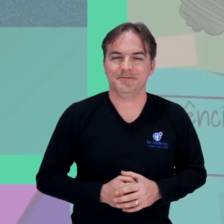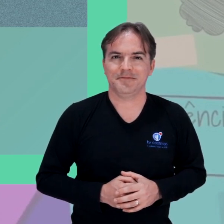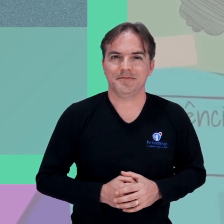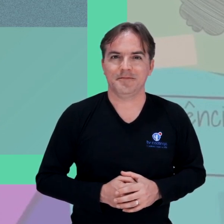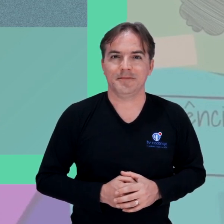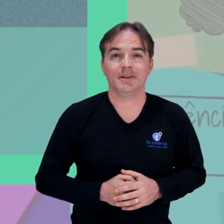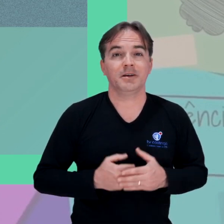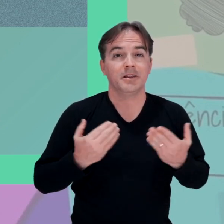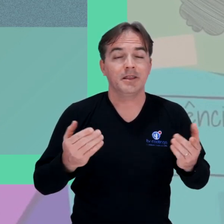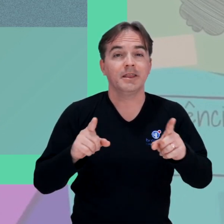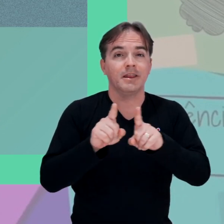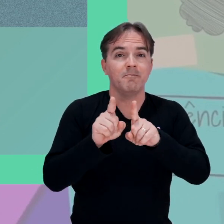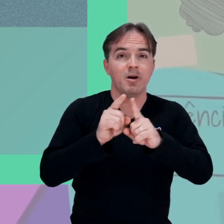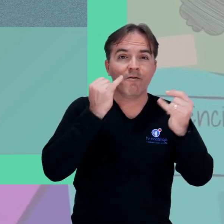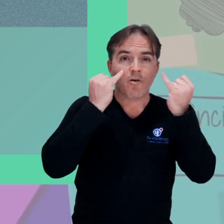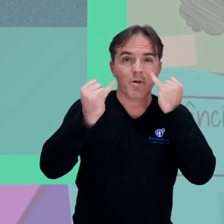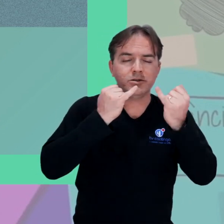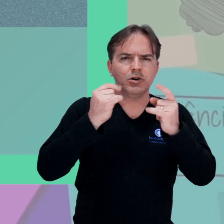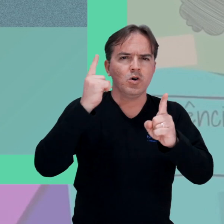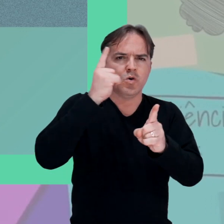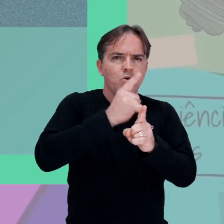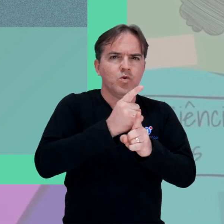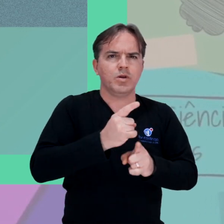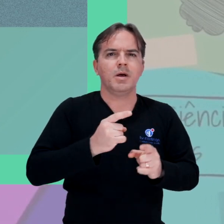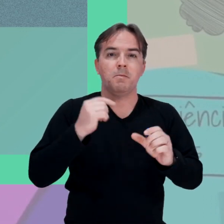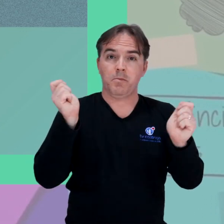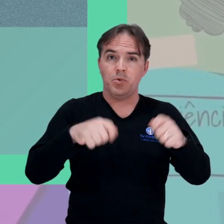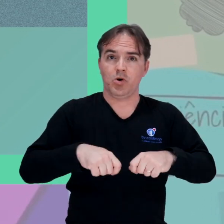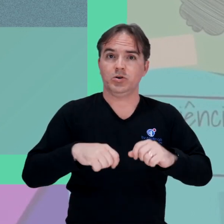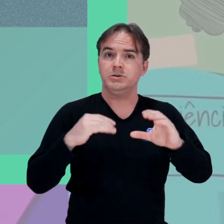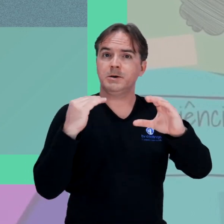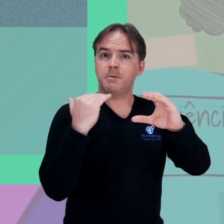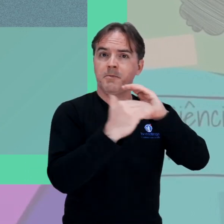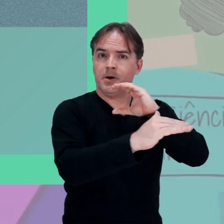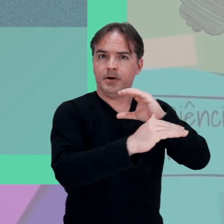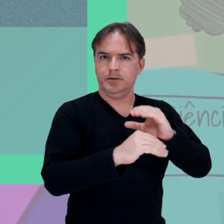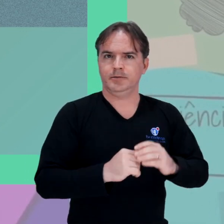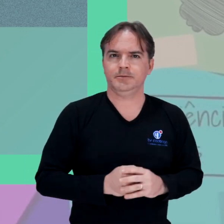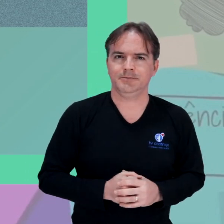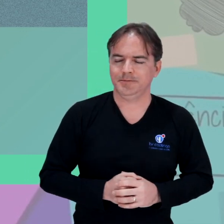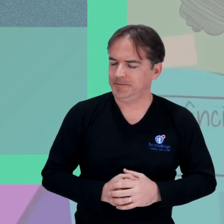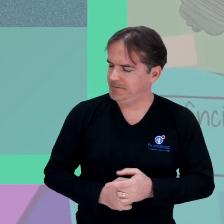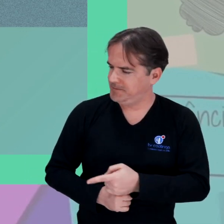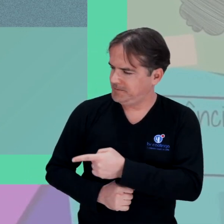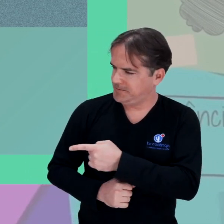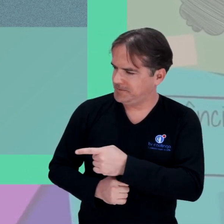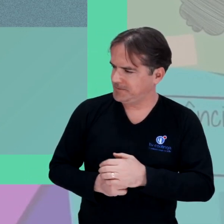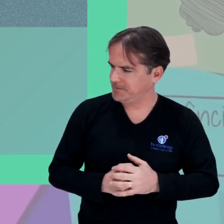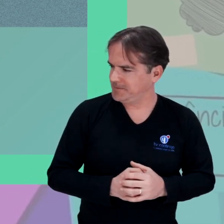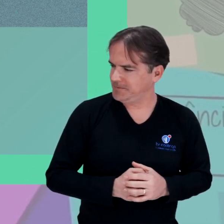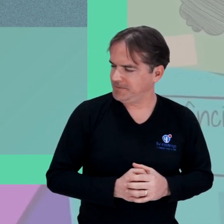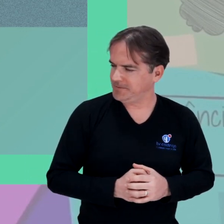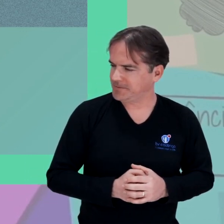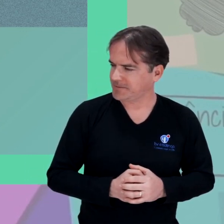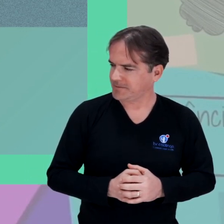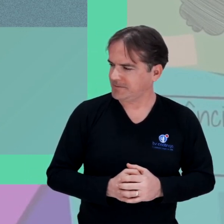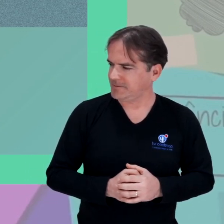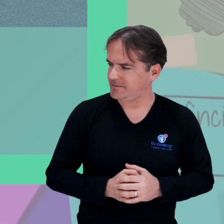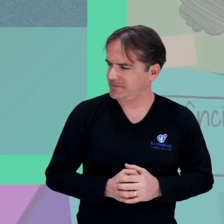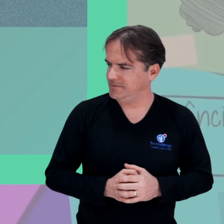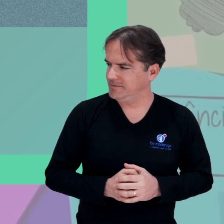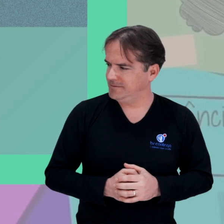sistemas.univásper.edu.br/ps mais informações também podem ser inusitadas por e-mail para residência